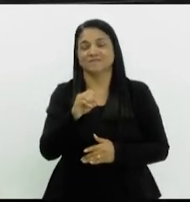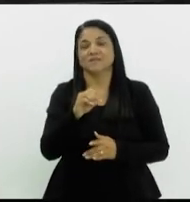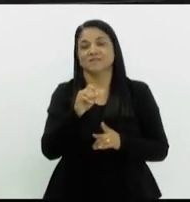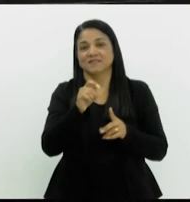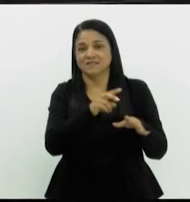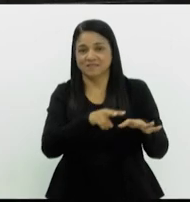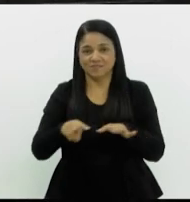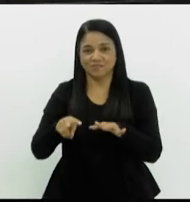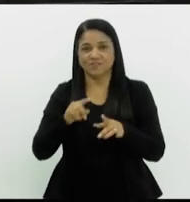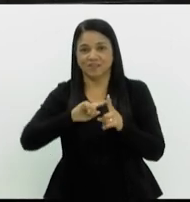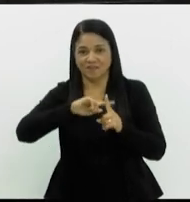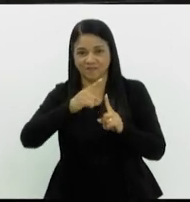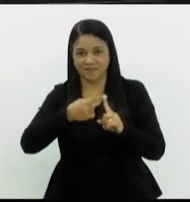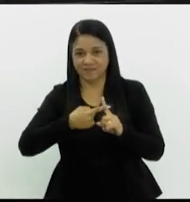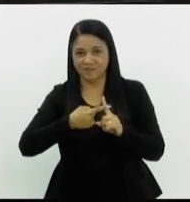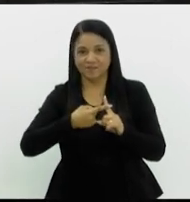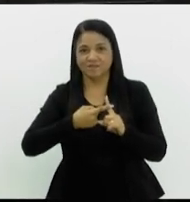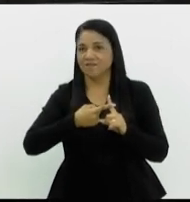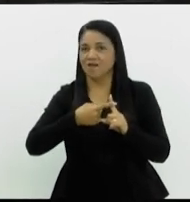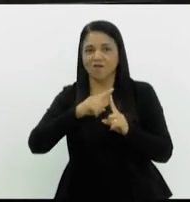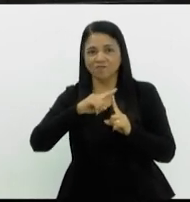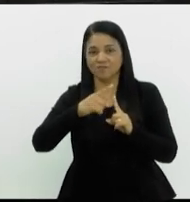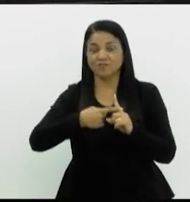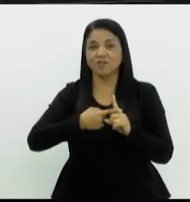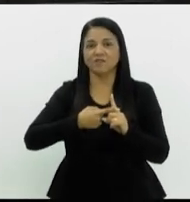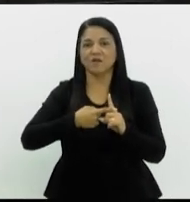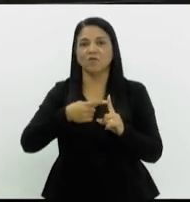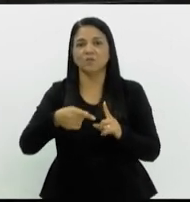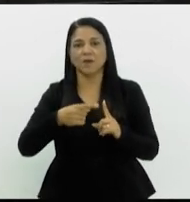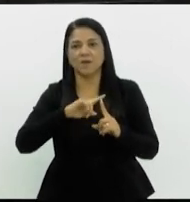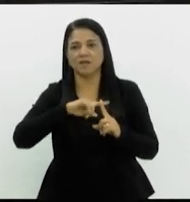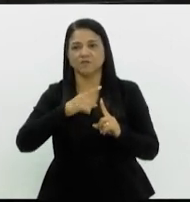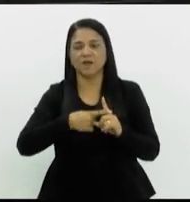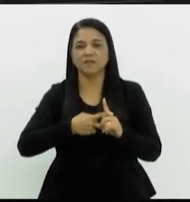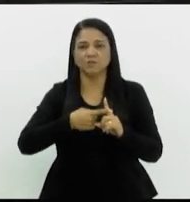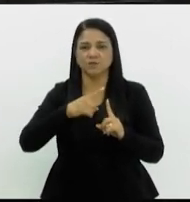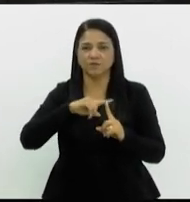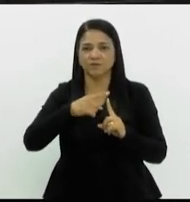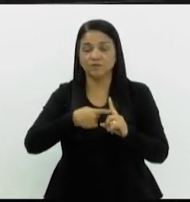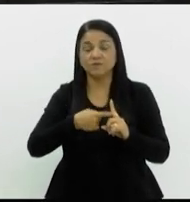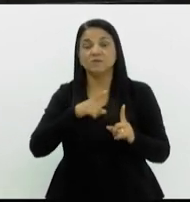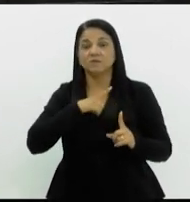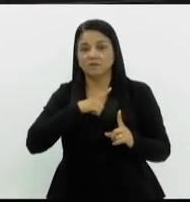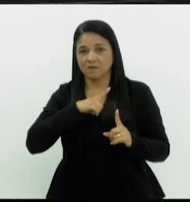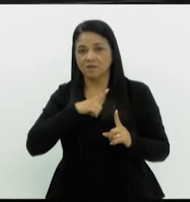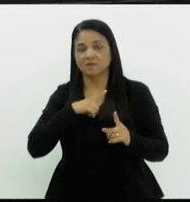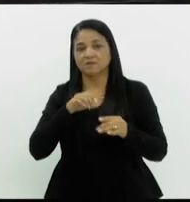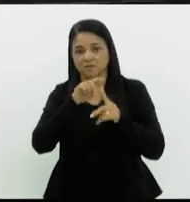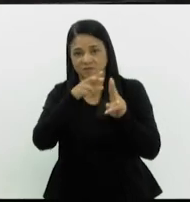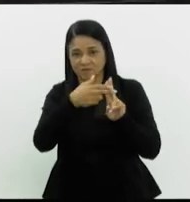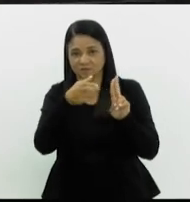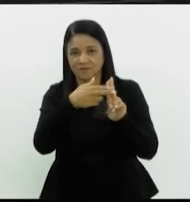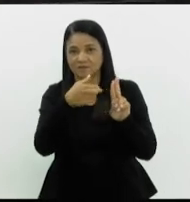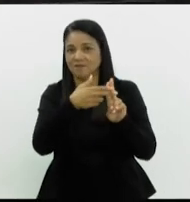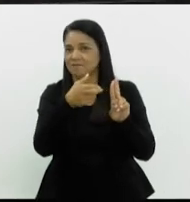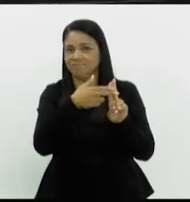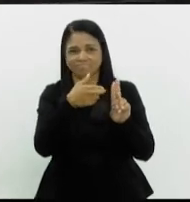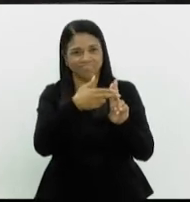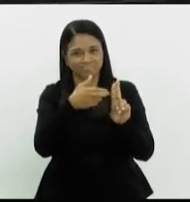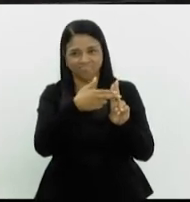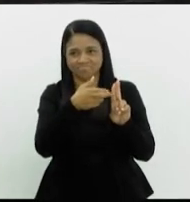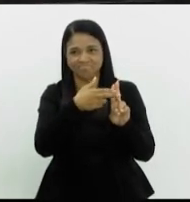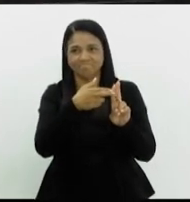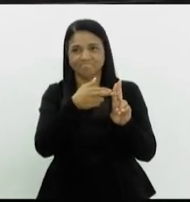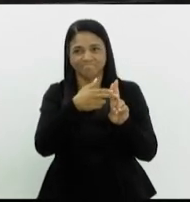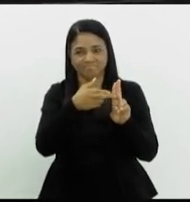passe livre para que as gestantes que tenham baixa renda possam acessar o Sistema Único de Saúde, mas, mais que